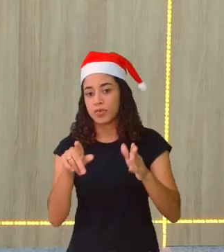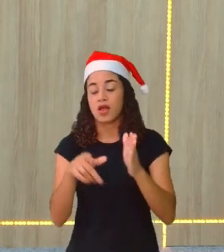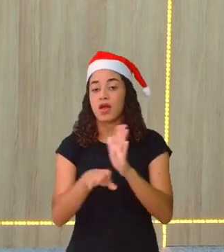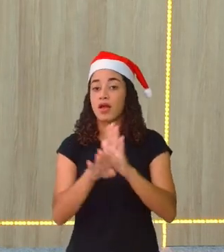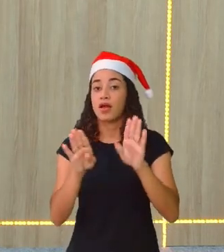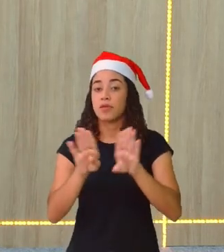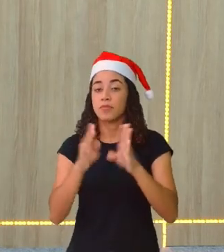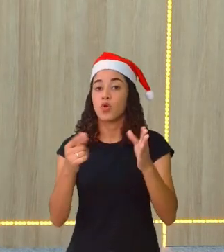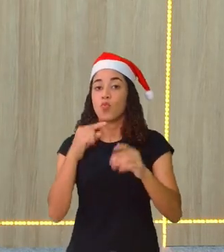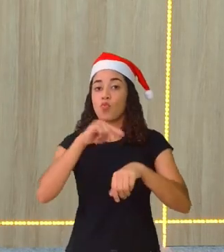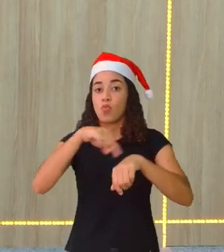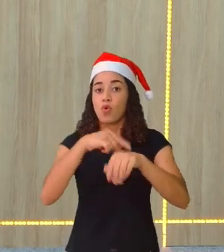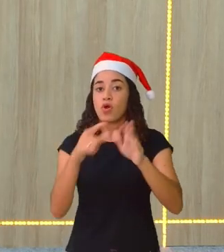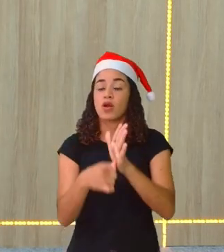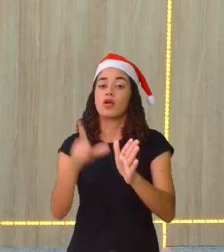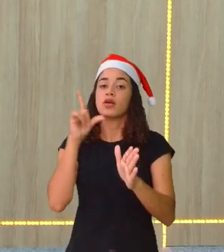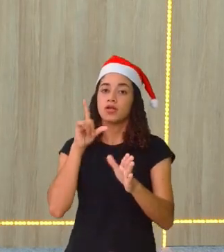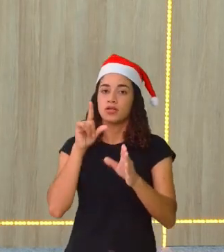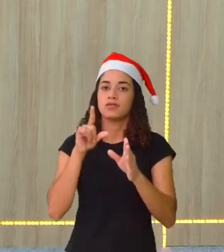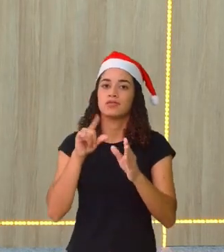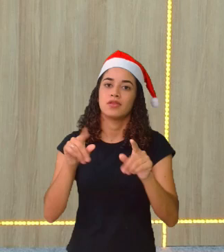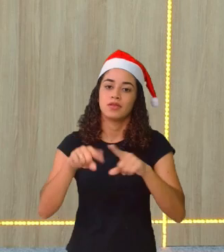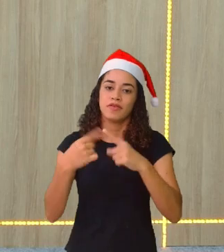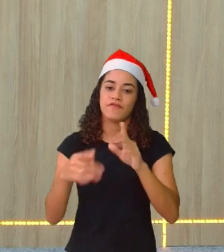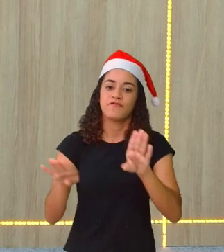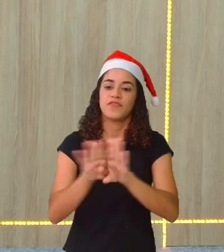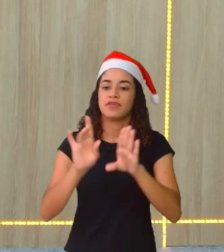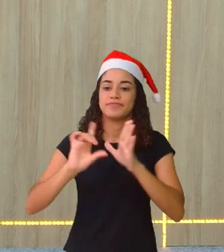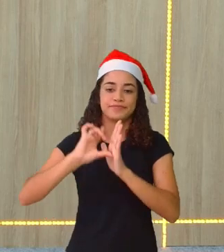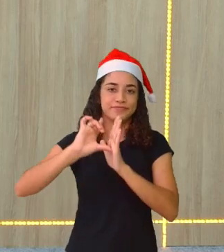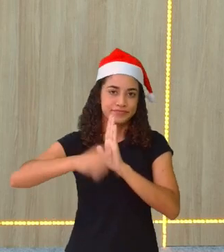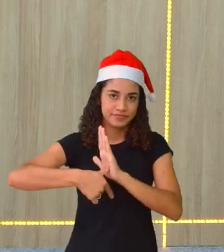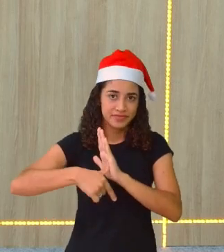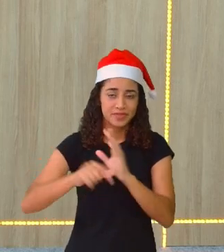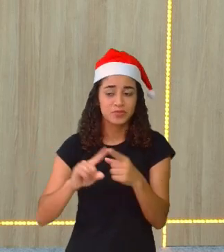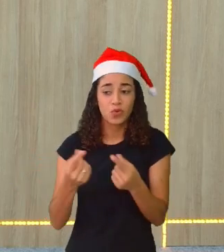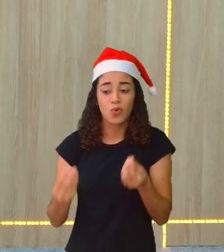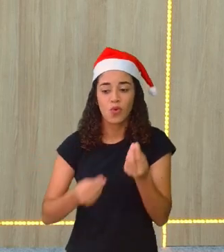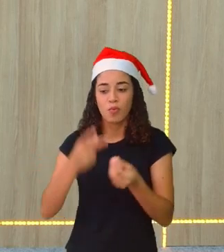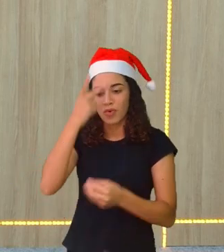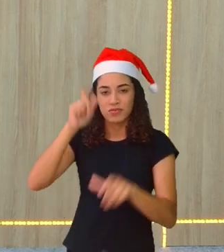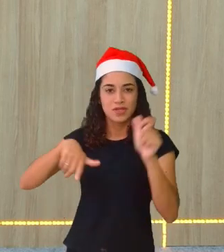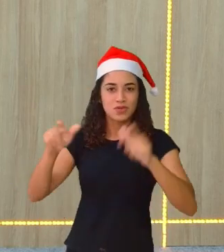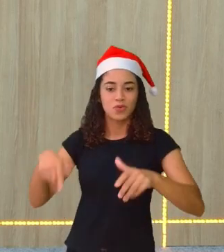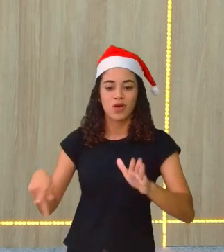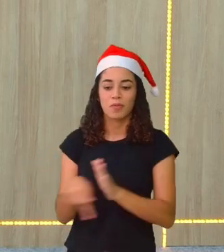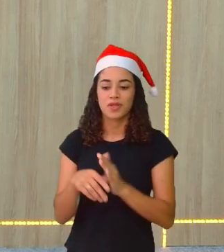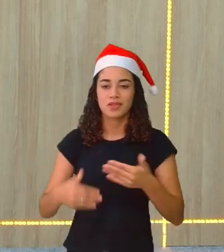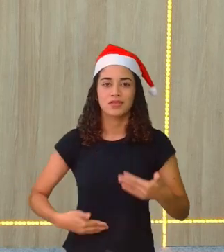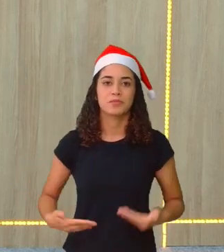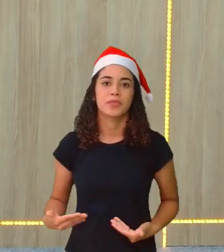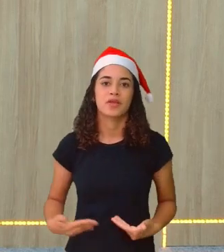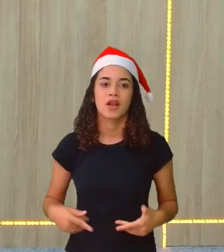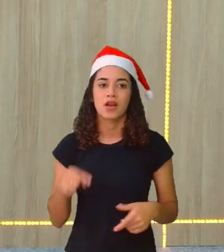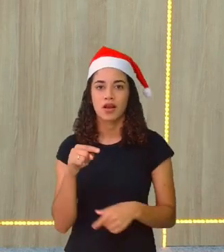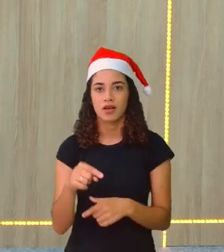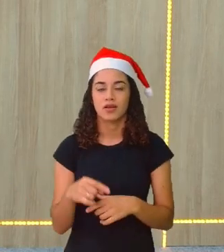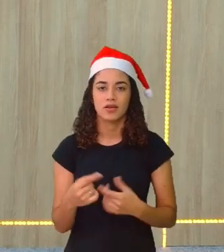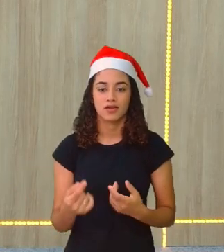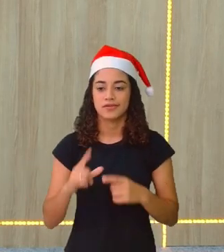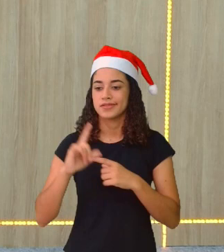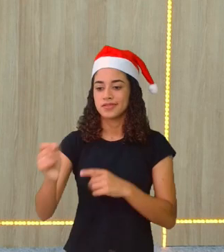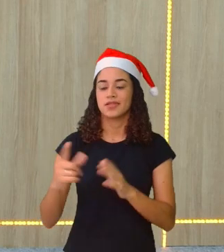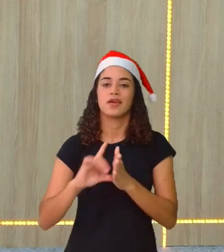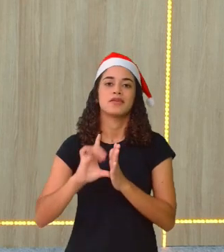mais tarde. E como é que fica, por exemplo, a situação dos funcionários desses estabelecimentos, né, que terminam largando